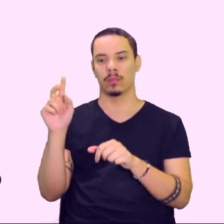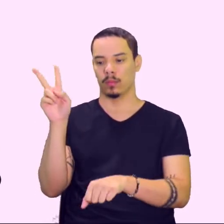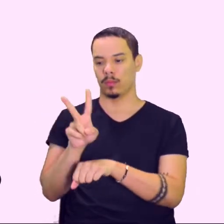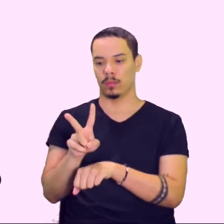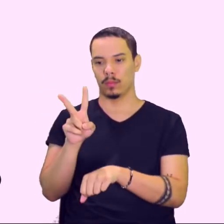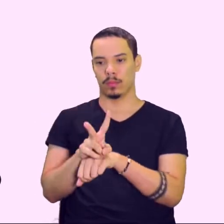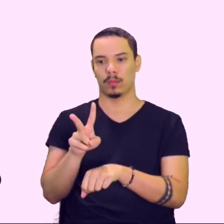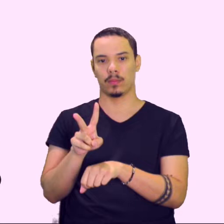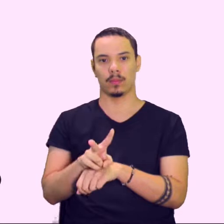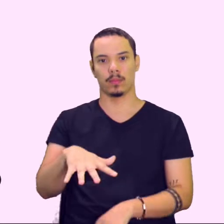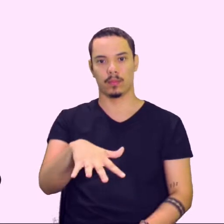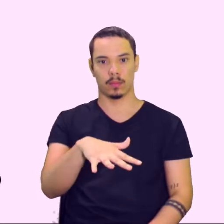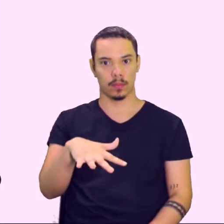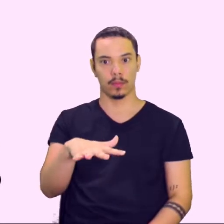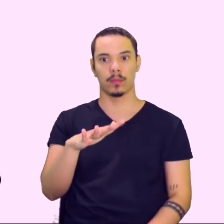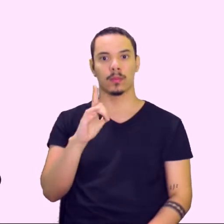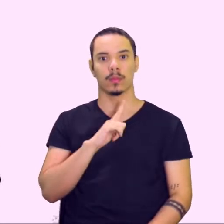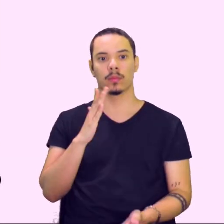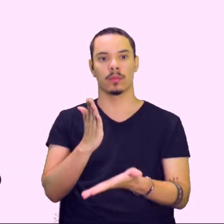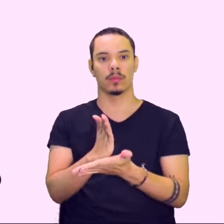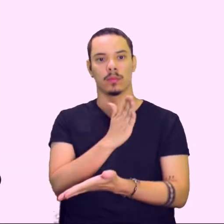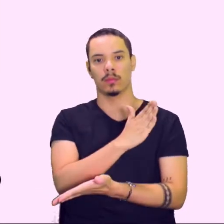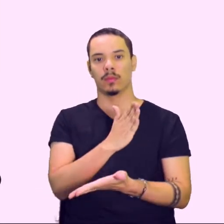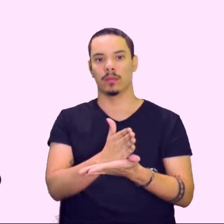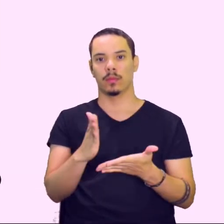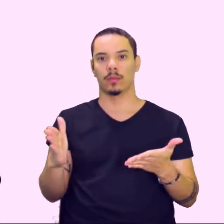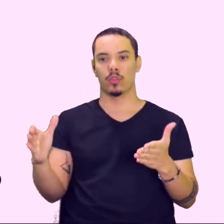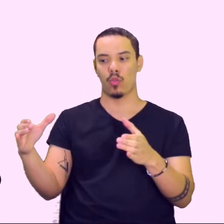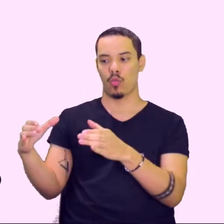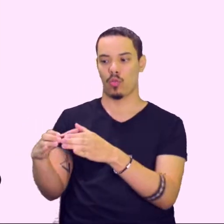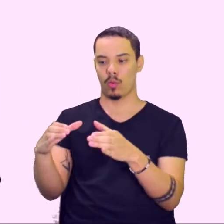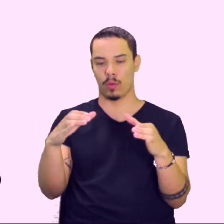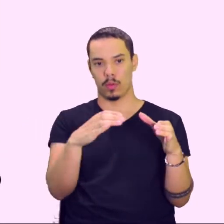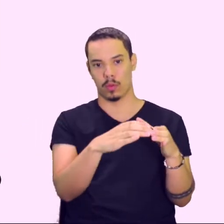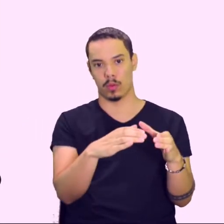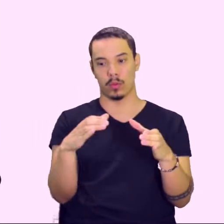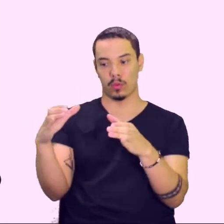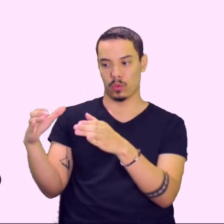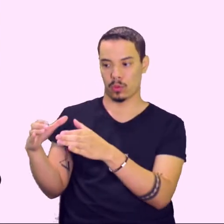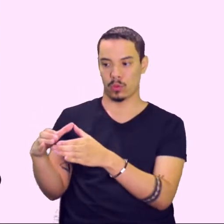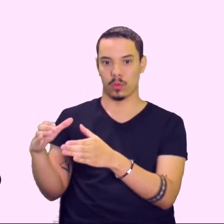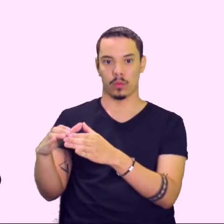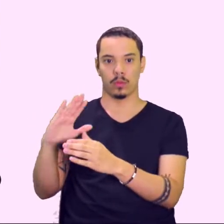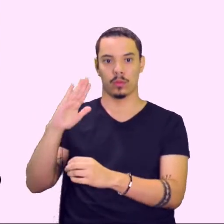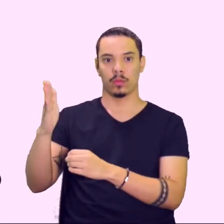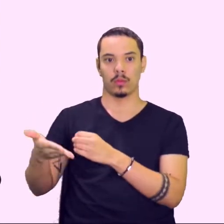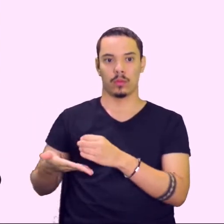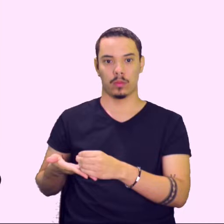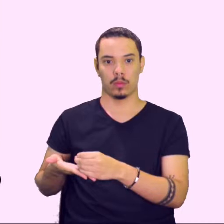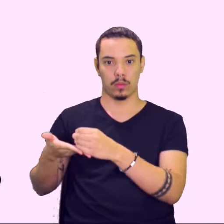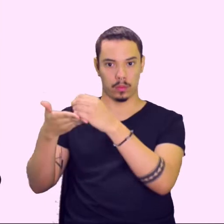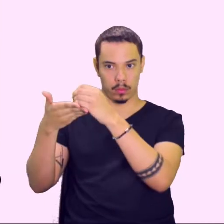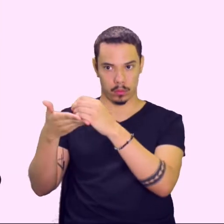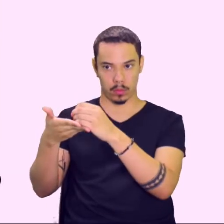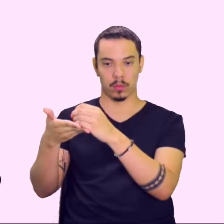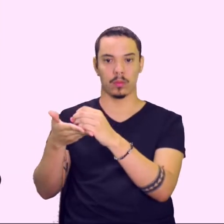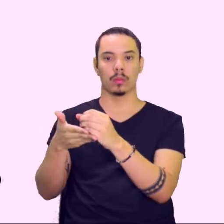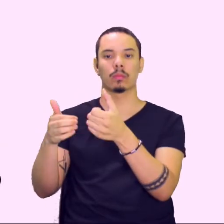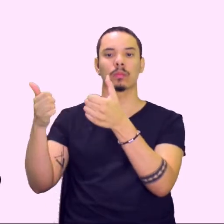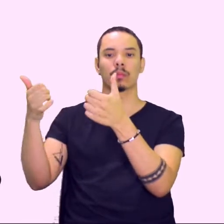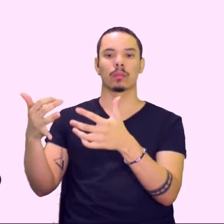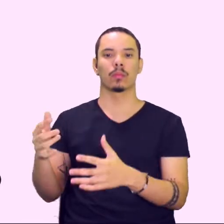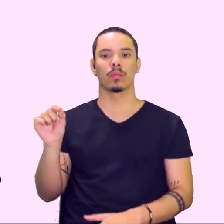conservação, que elas se dividem em 2 grupos, que são as unidades de uso sustentável. E aí a